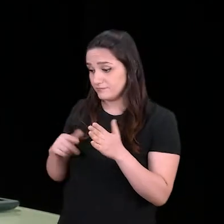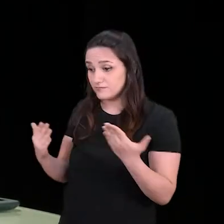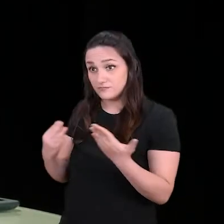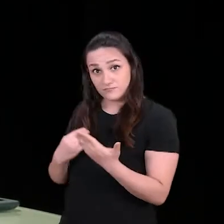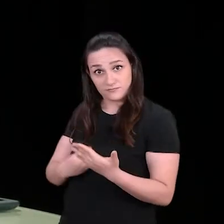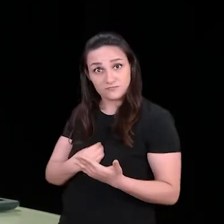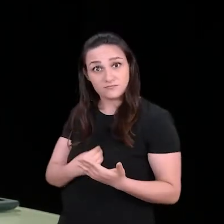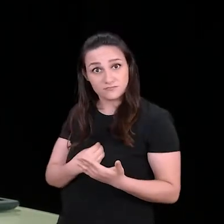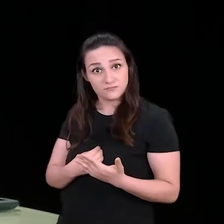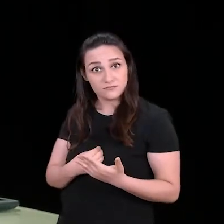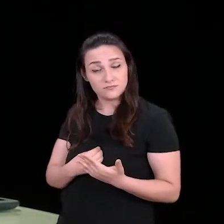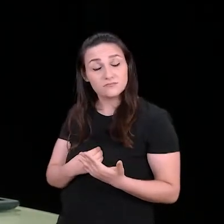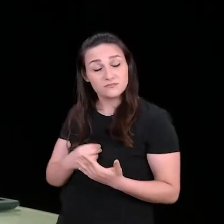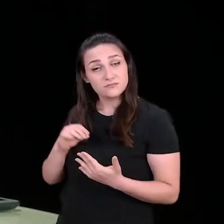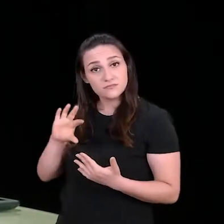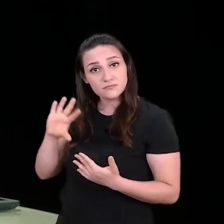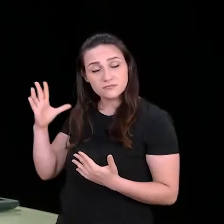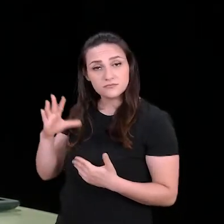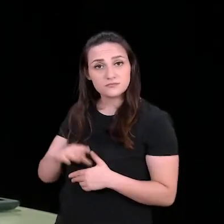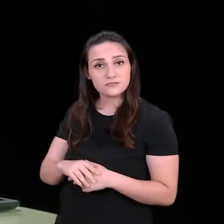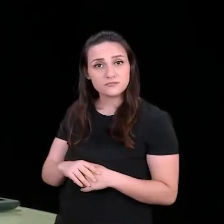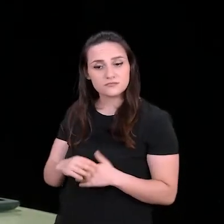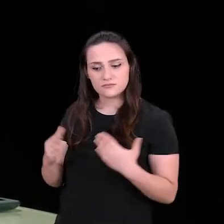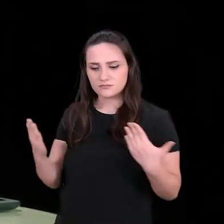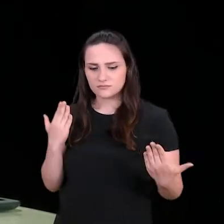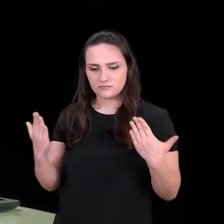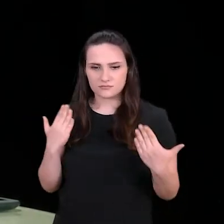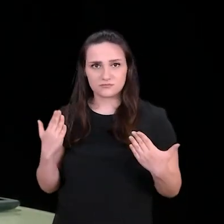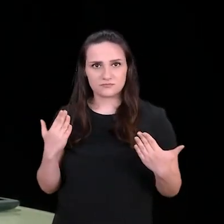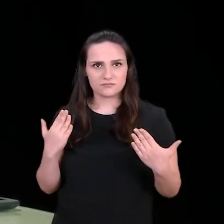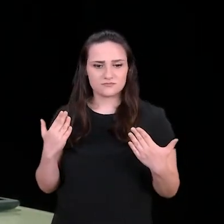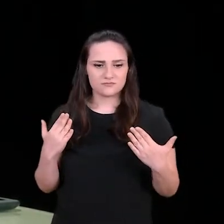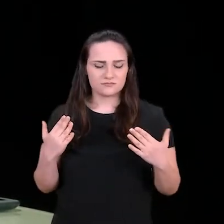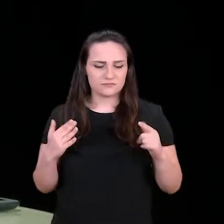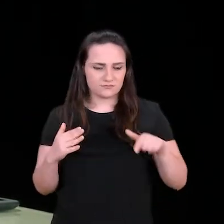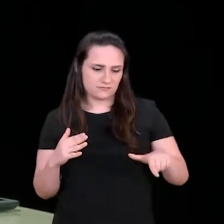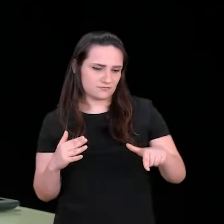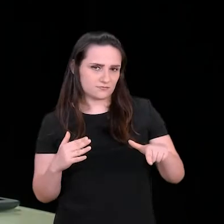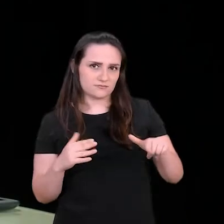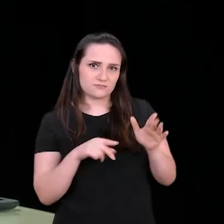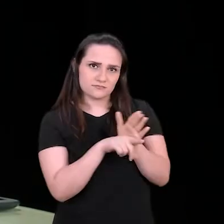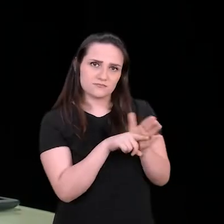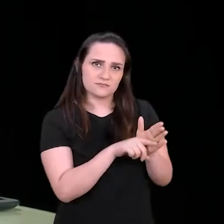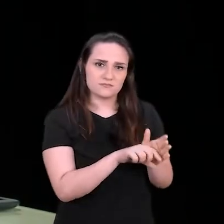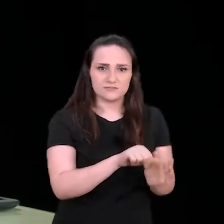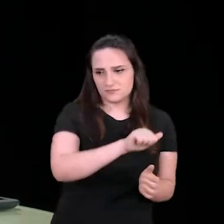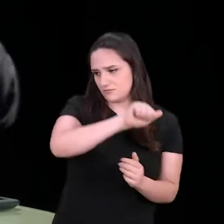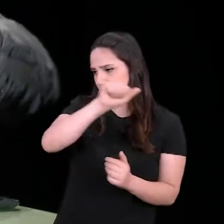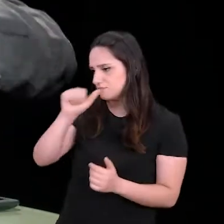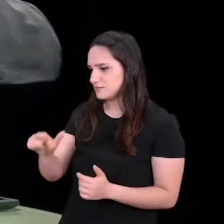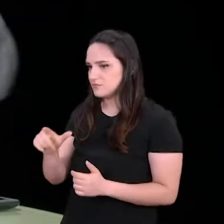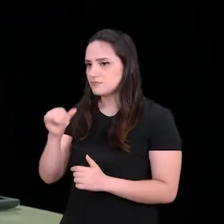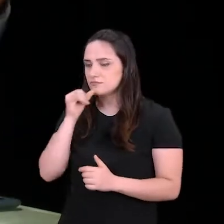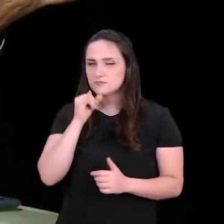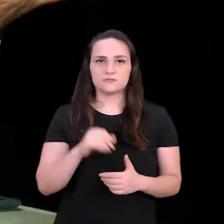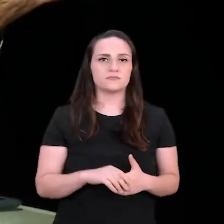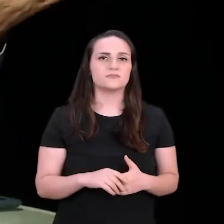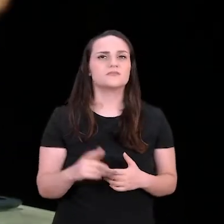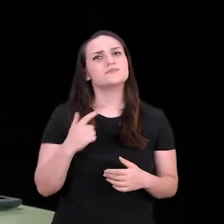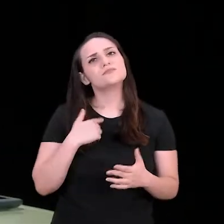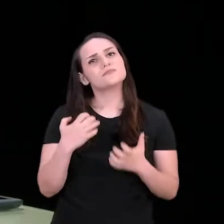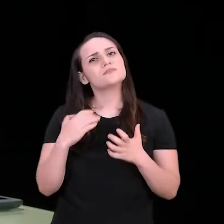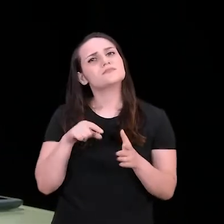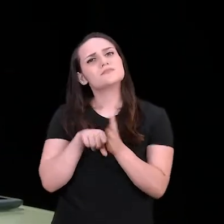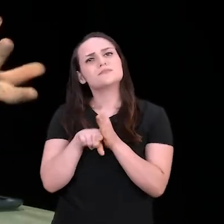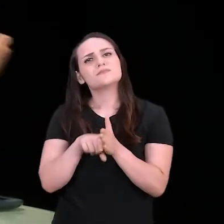realidade que a gente investiga na pesquisa, ela de certa forma se impõe, né? Você fala assim, eu gostaria de pesquisar uma coisa